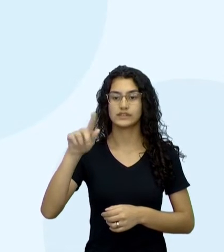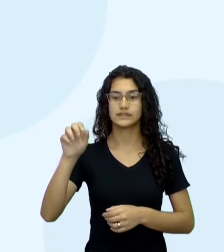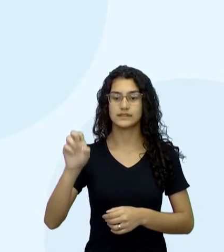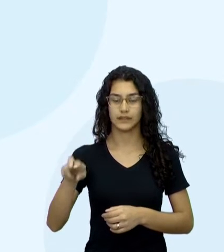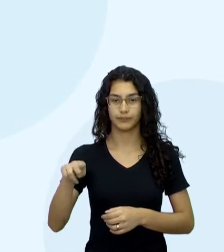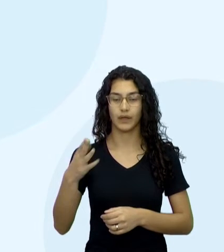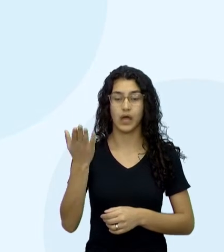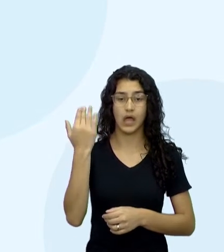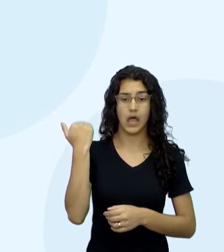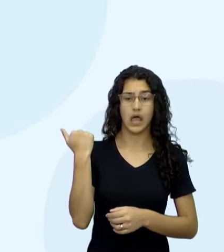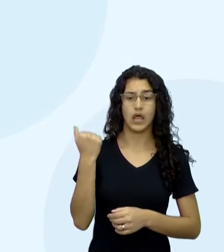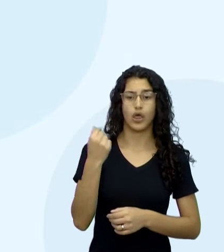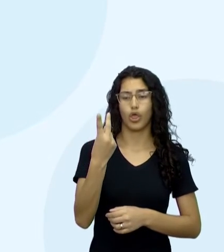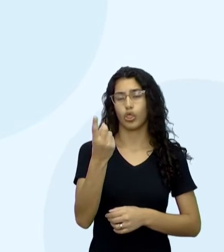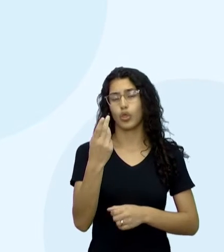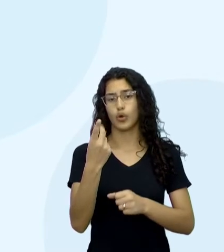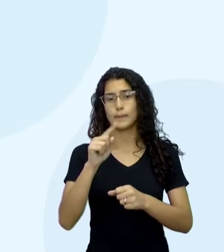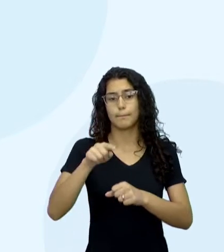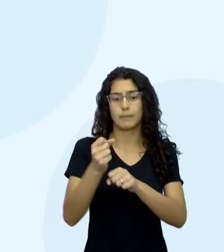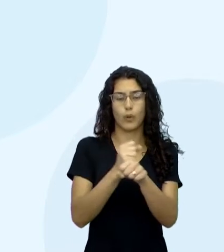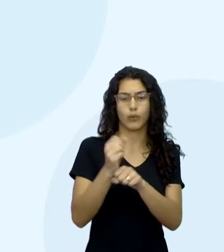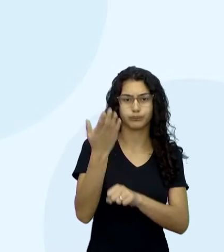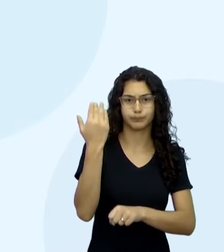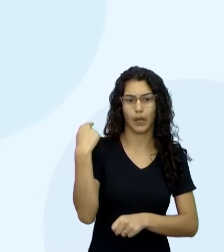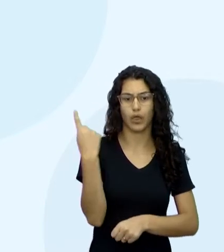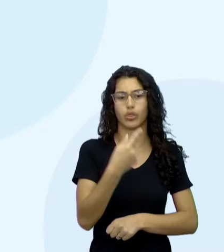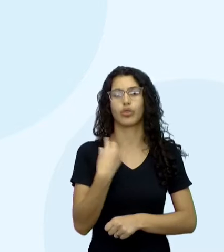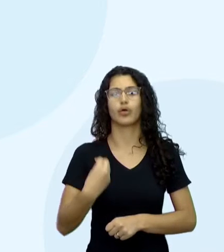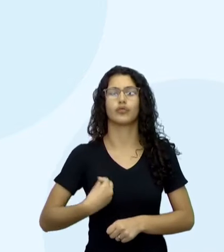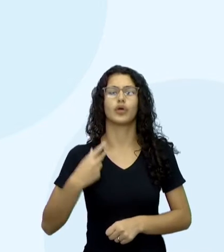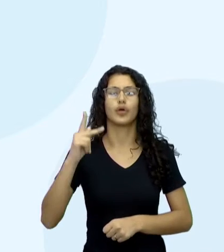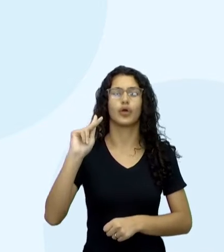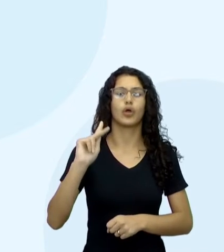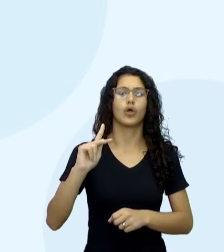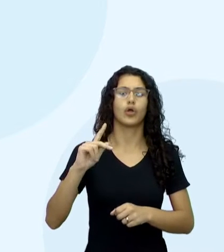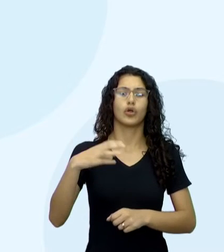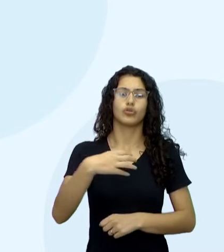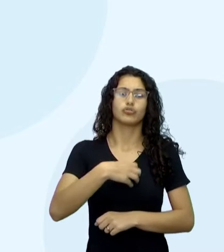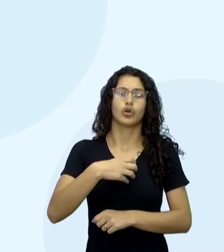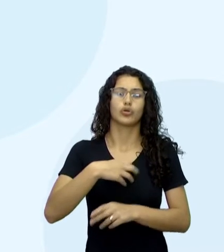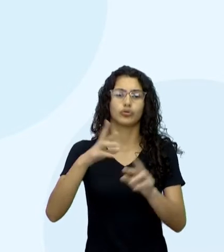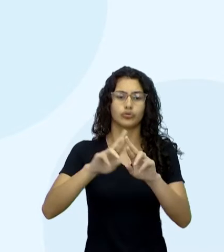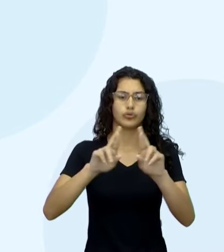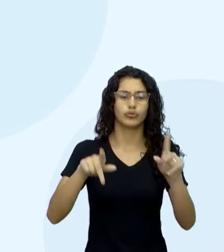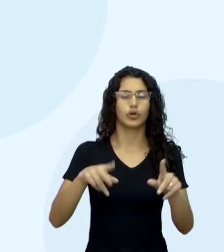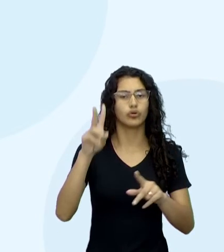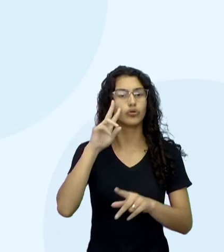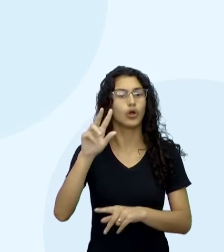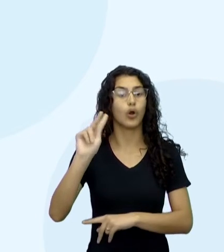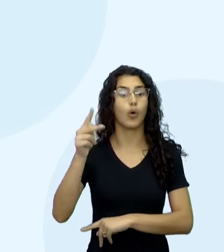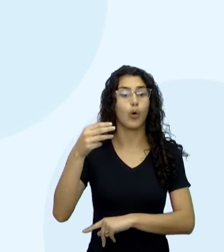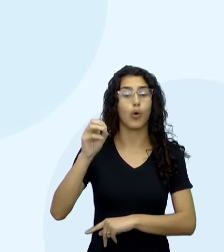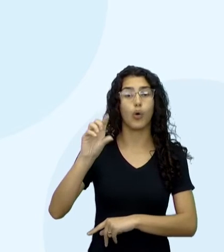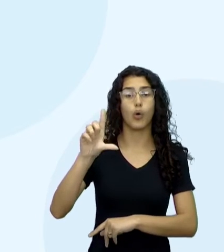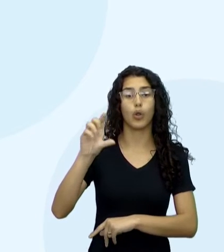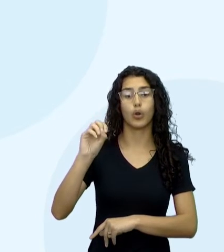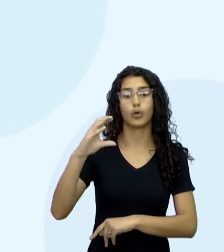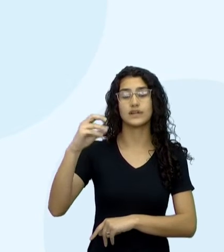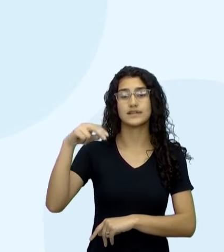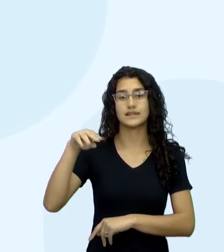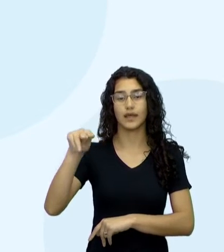12.000 anos atrás nós vivíamos em uma outra era geohistórica que se chamava